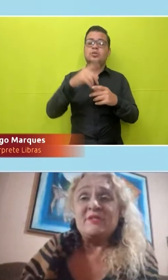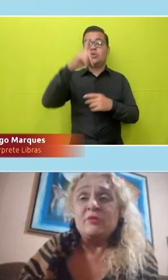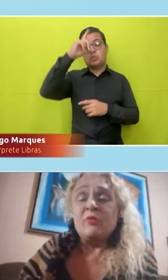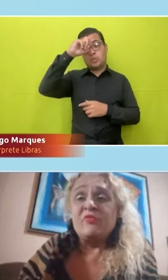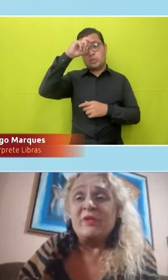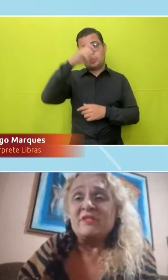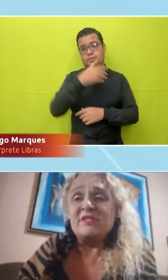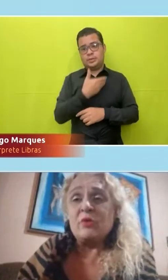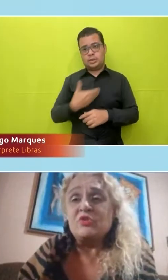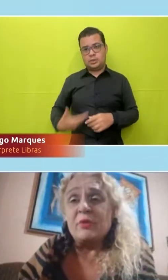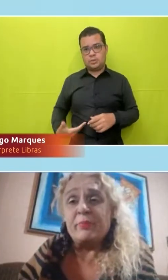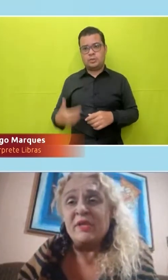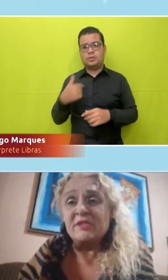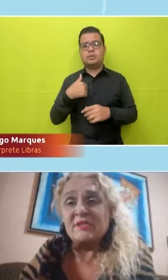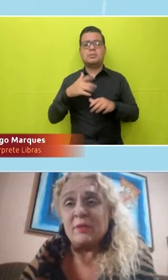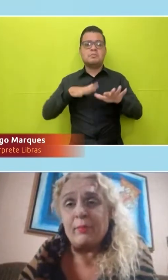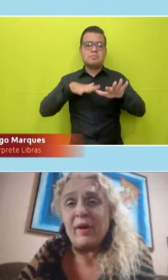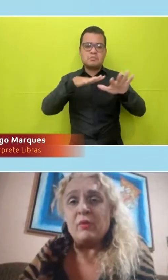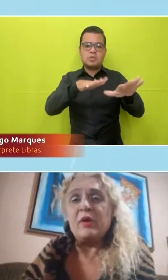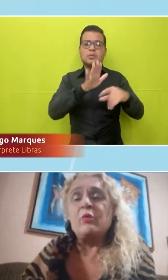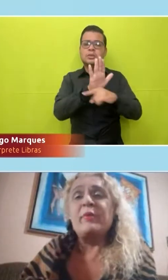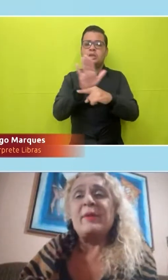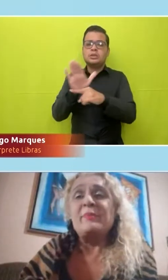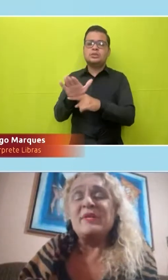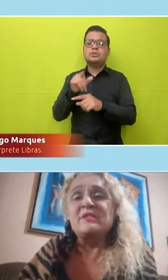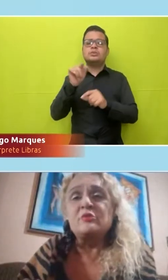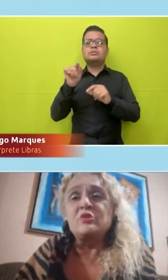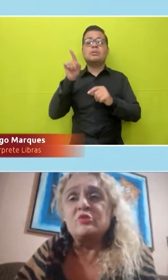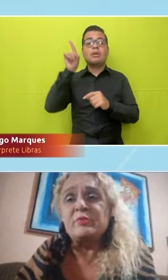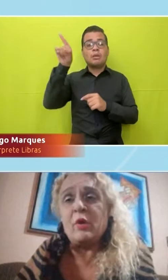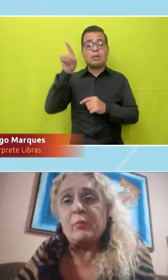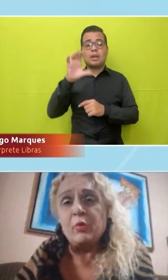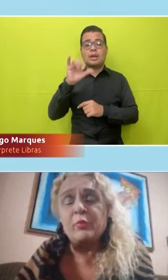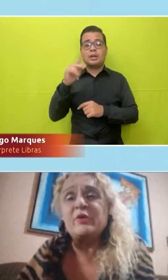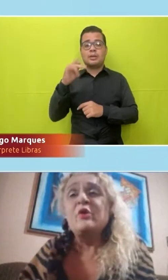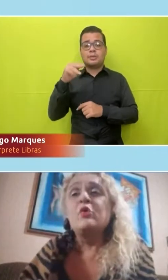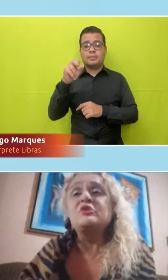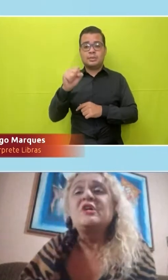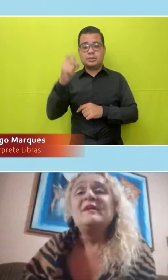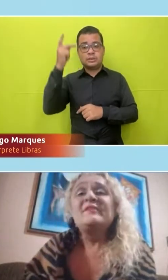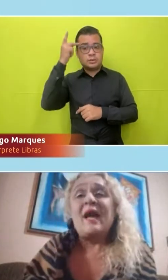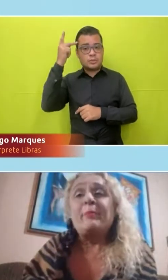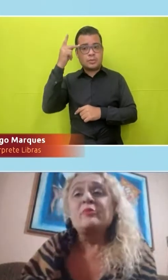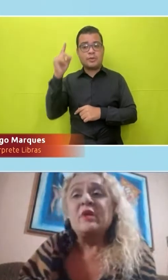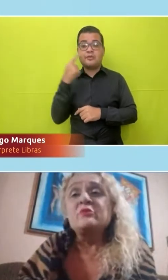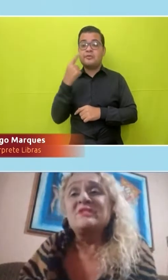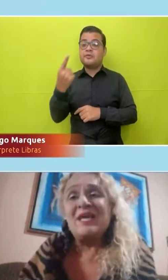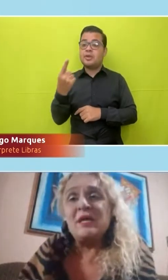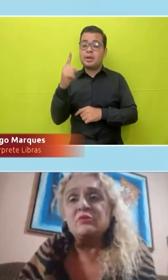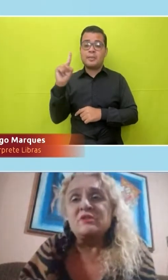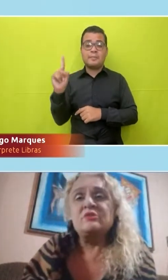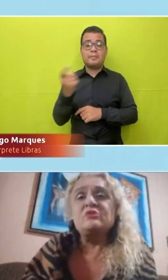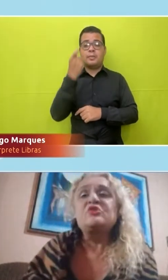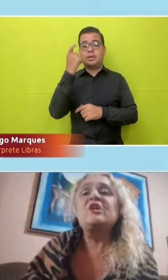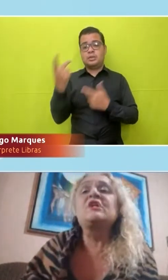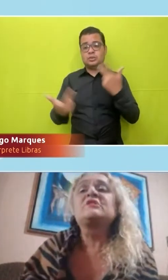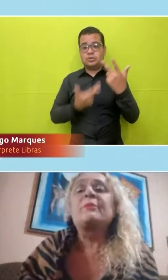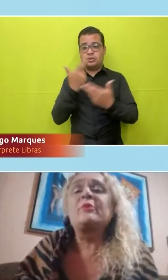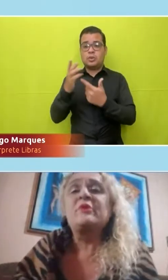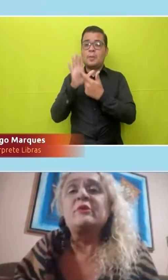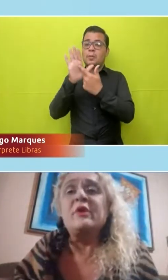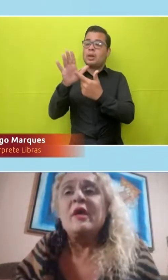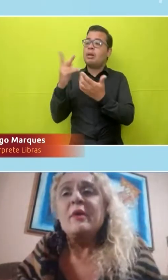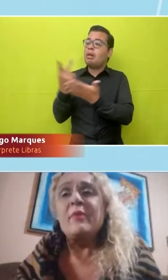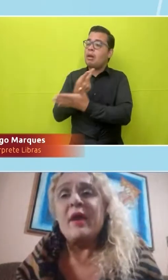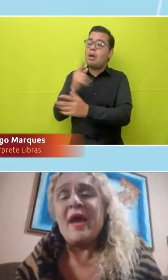na presidência do Movimento Sexual de Campinas, em São Paulo, e acompanhar a primeira cirurgia no hospital público, e hoje está apontando os erros das cirurgias,